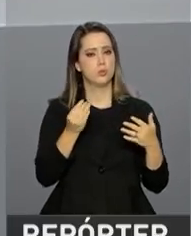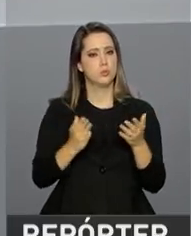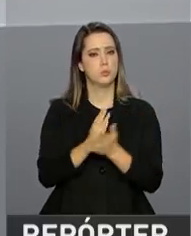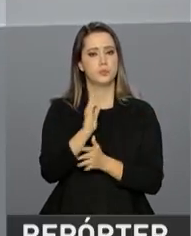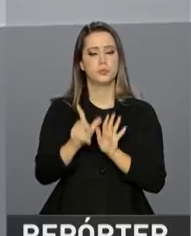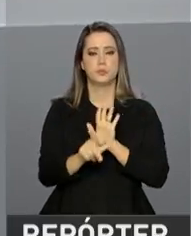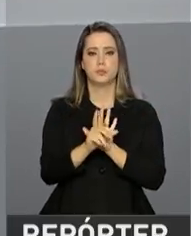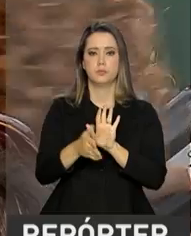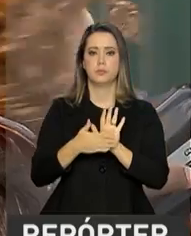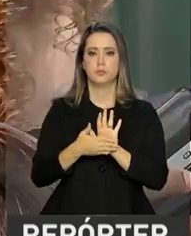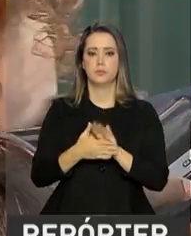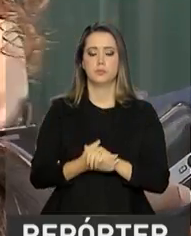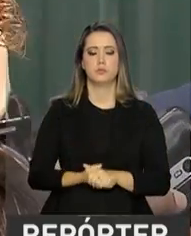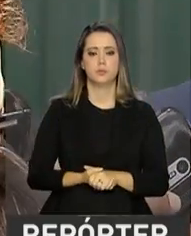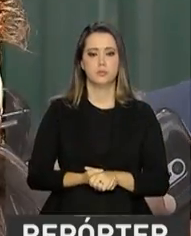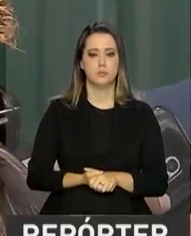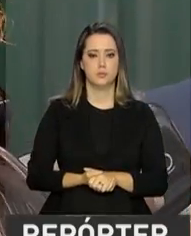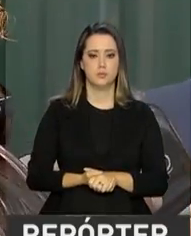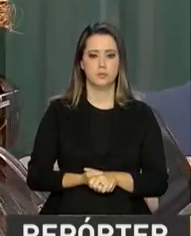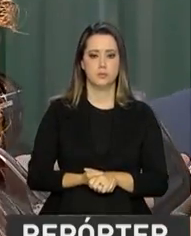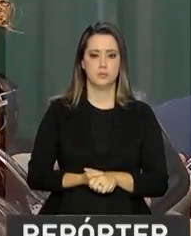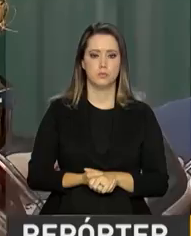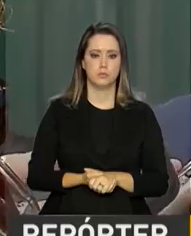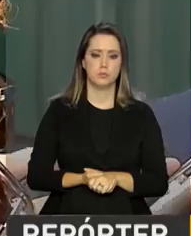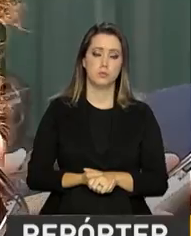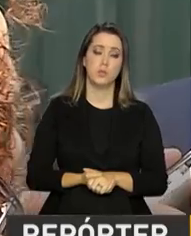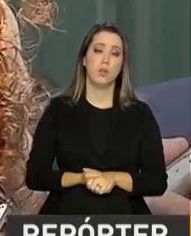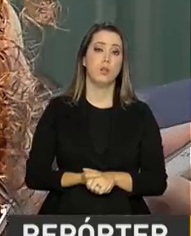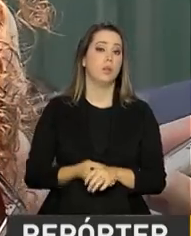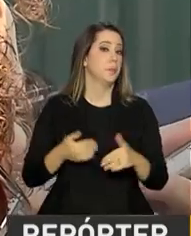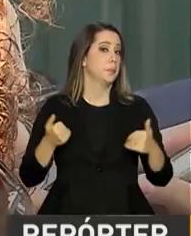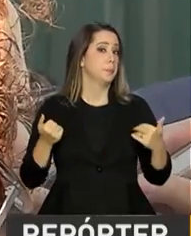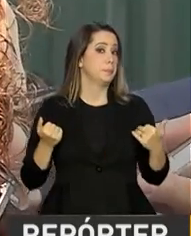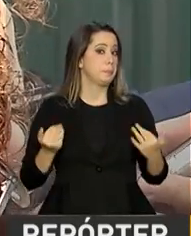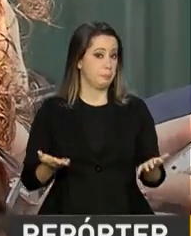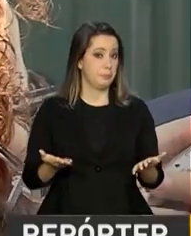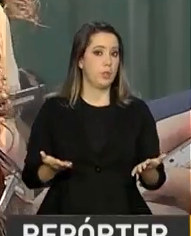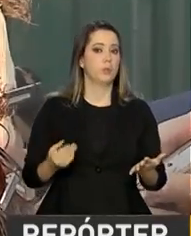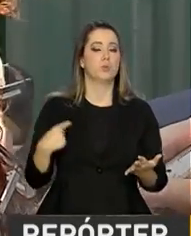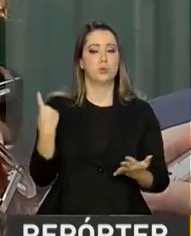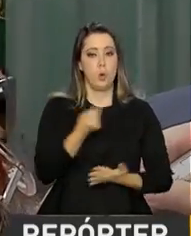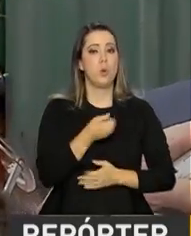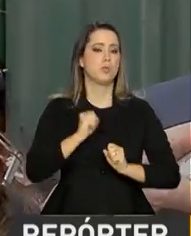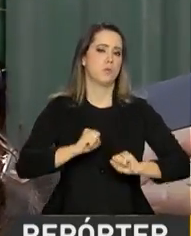proposta. Nós podemos sim discutir,